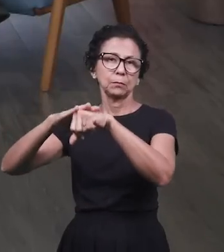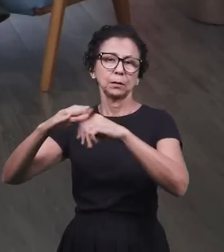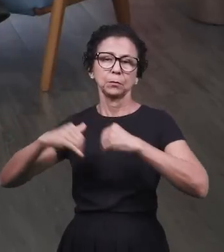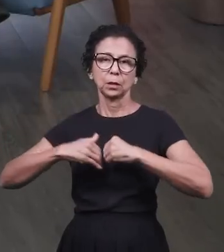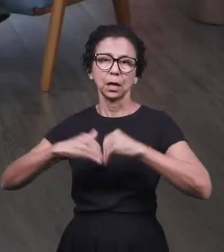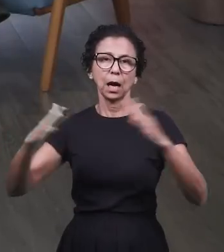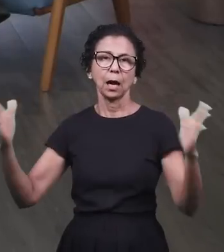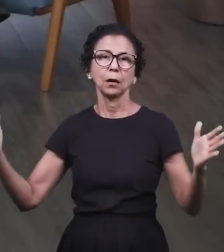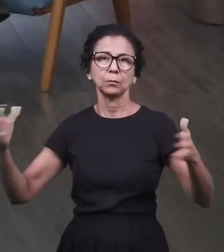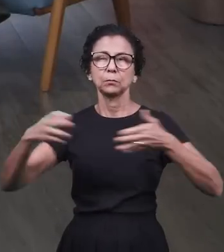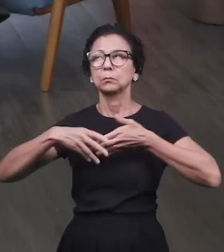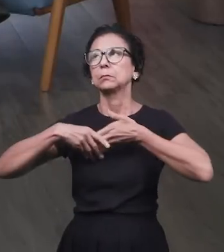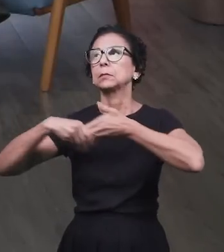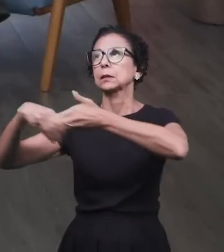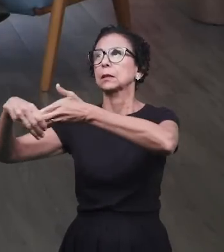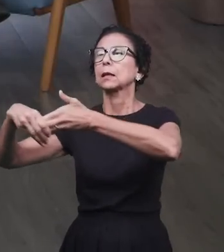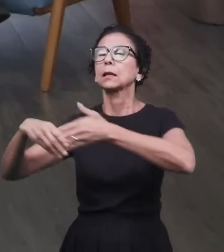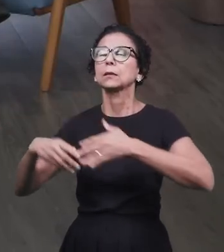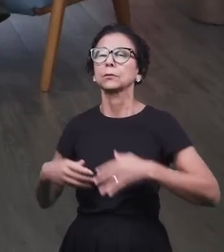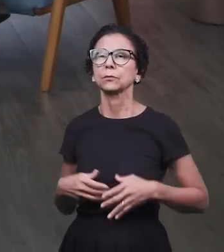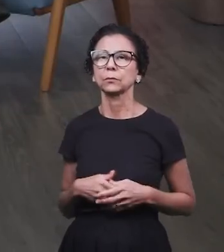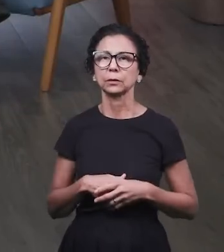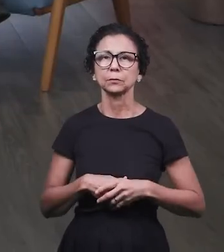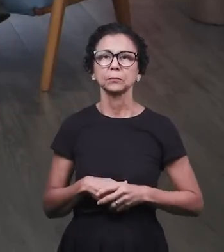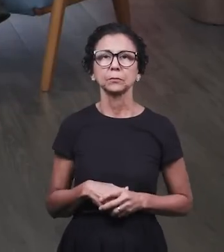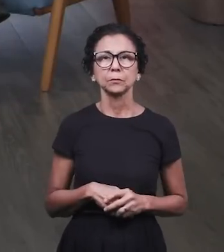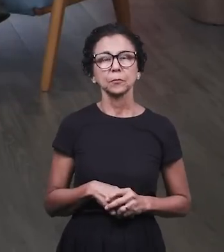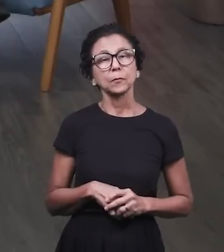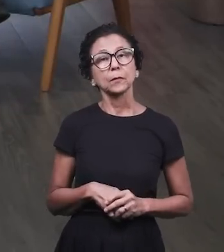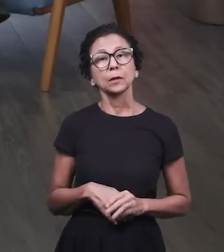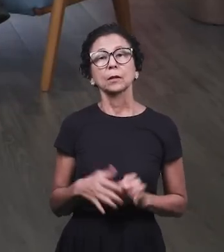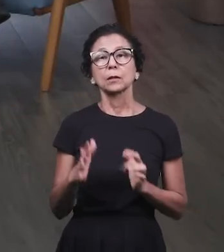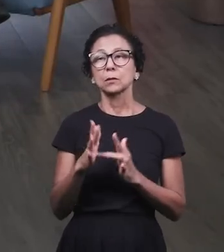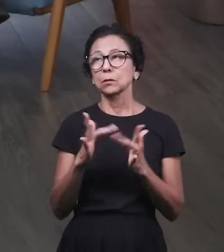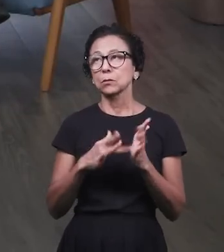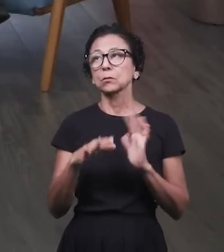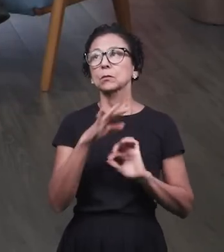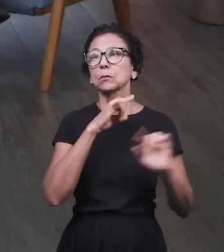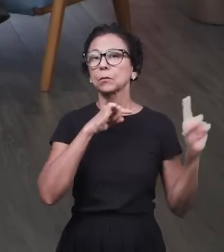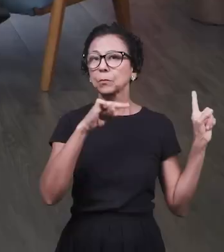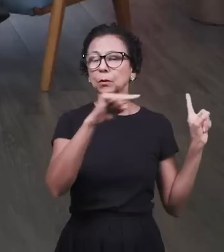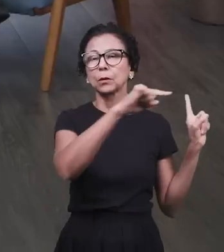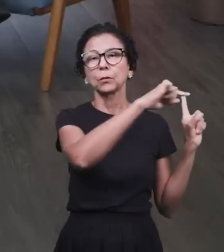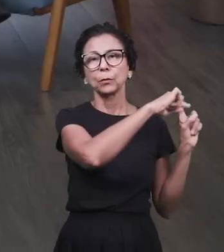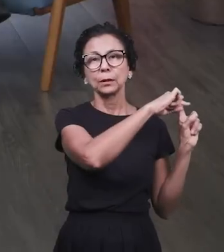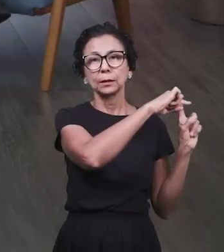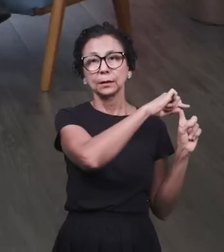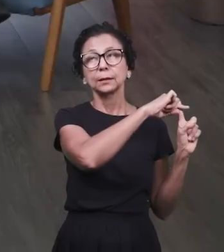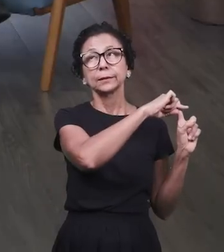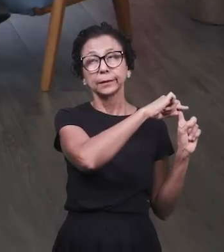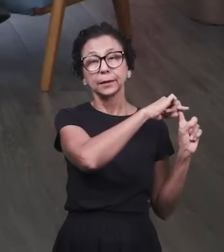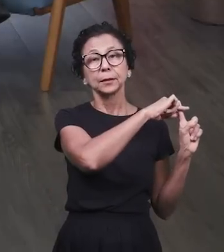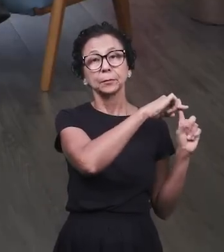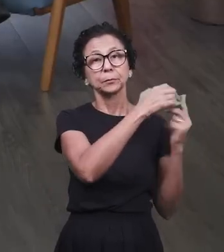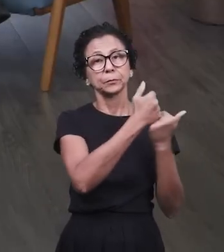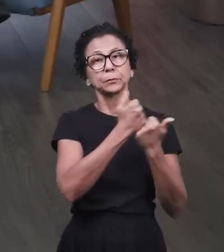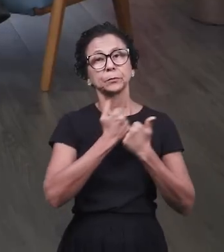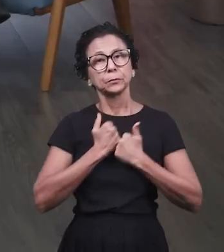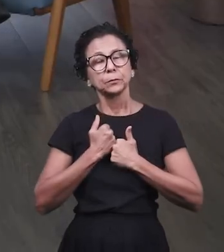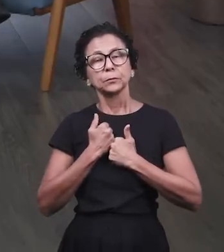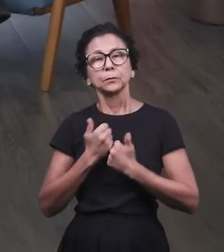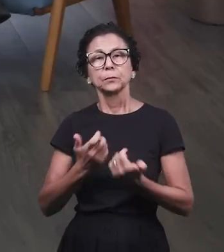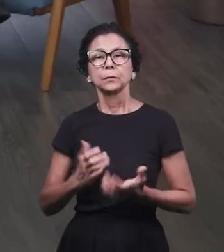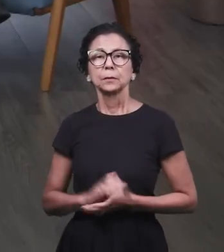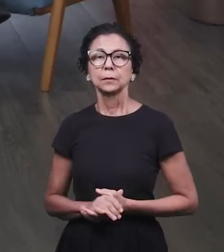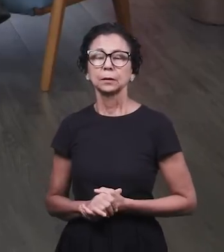que, Senhor, me leva, ou seja, faz a tua parte, que Jesus já fez na cruz do Calvário, e que o Espírito Santo está fazendo,